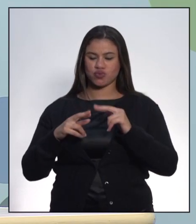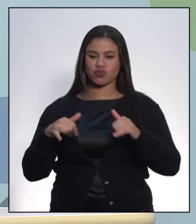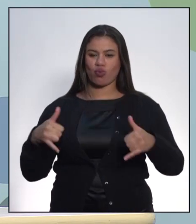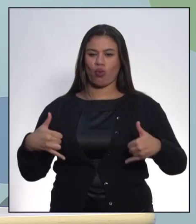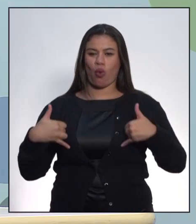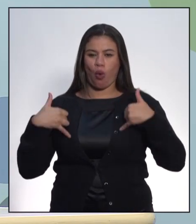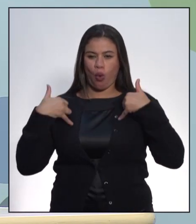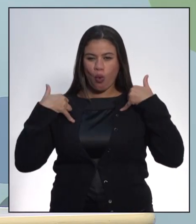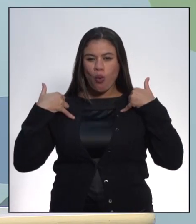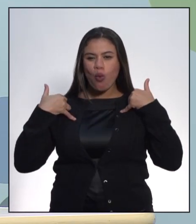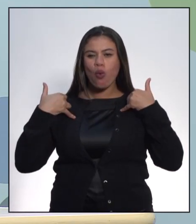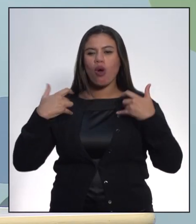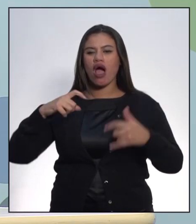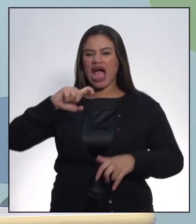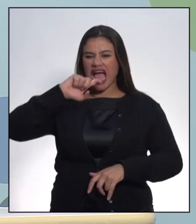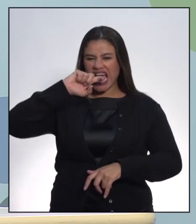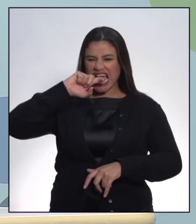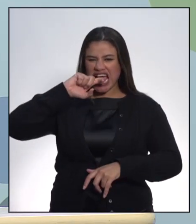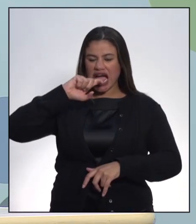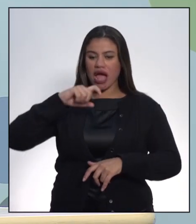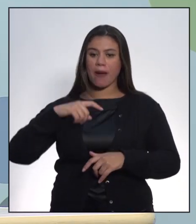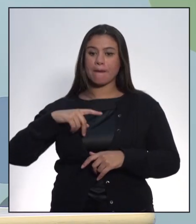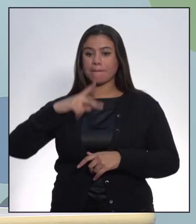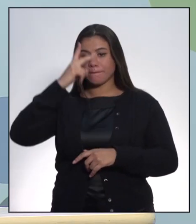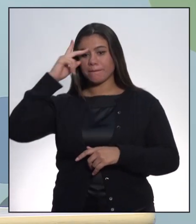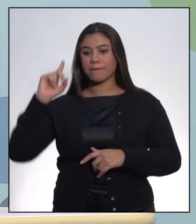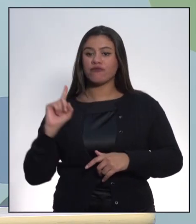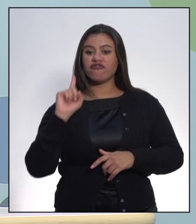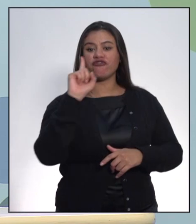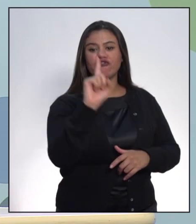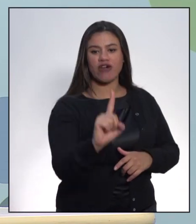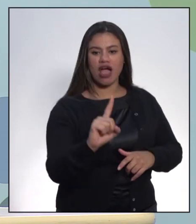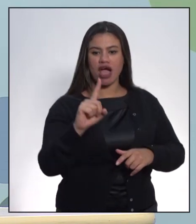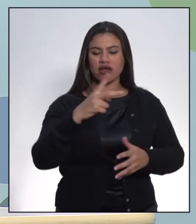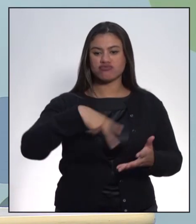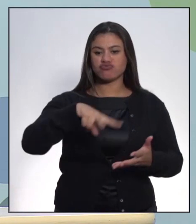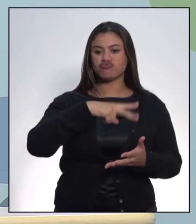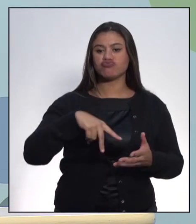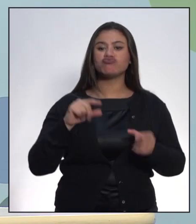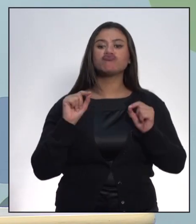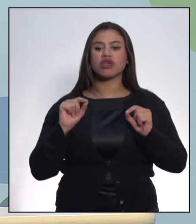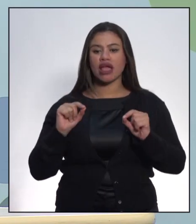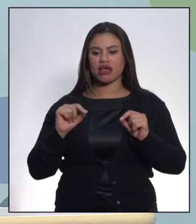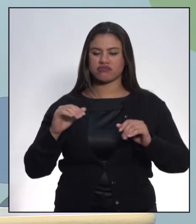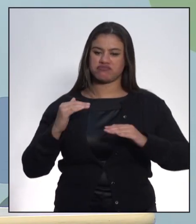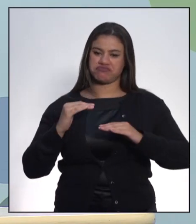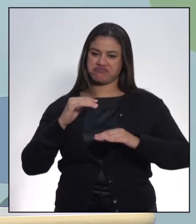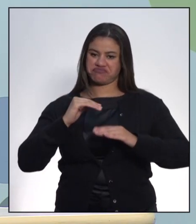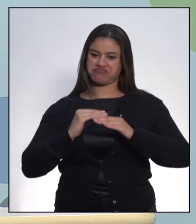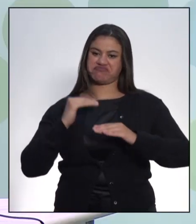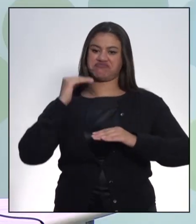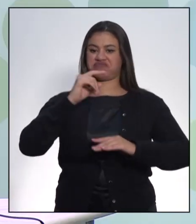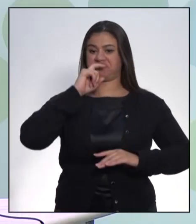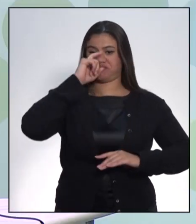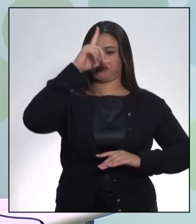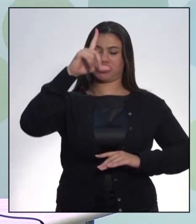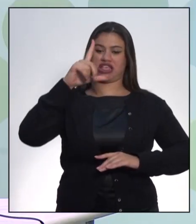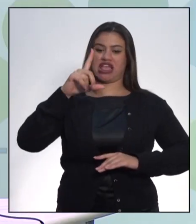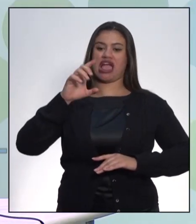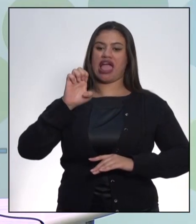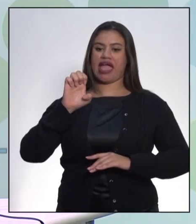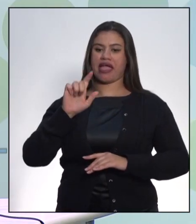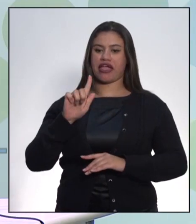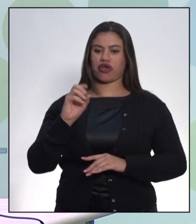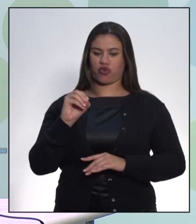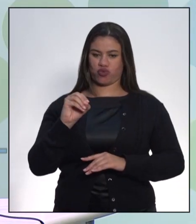Orgulho, inveja, quem irá ao baile, superioridade e ego. Então, quando a gente fala de